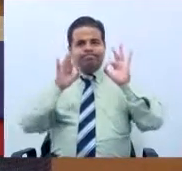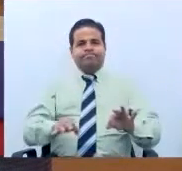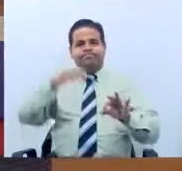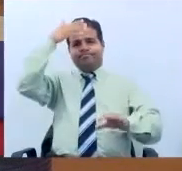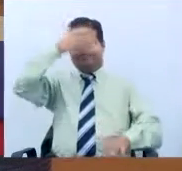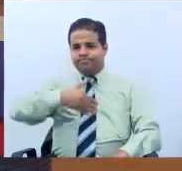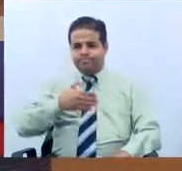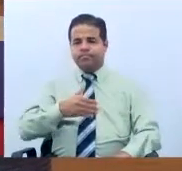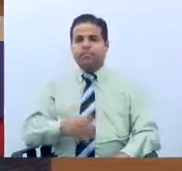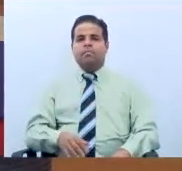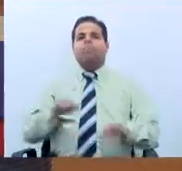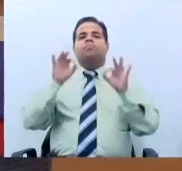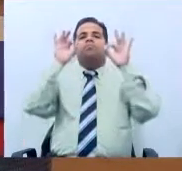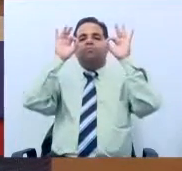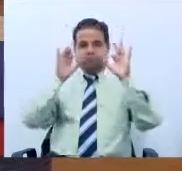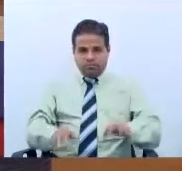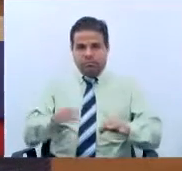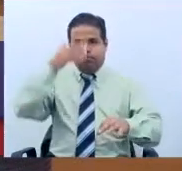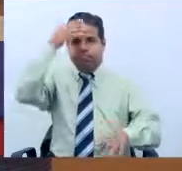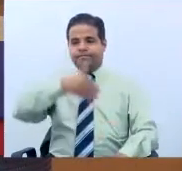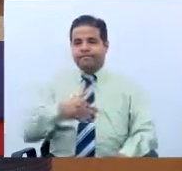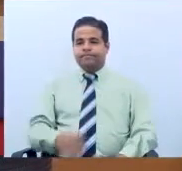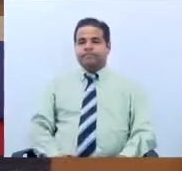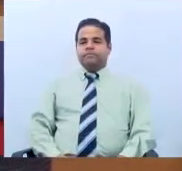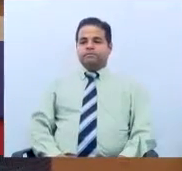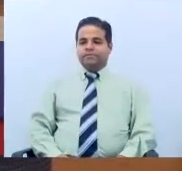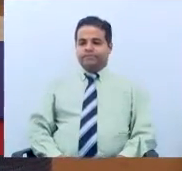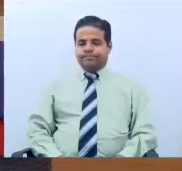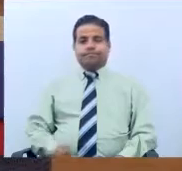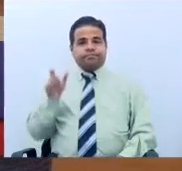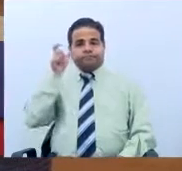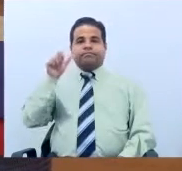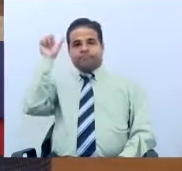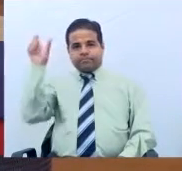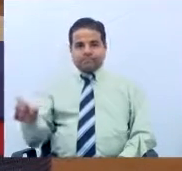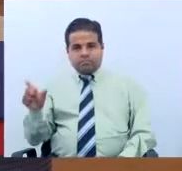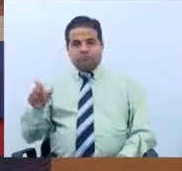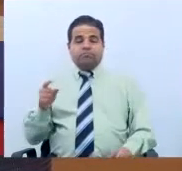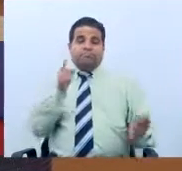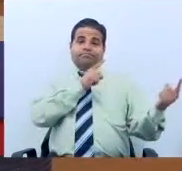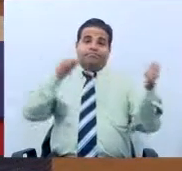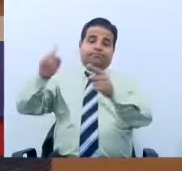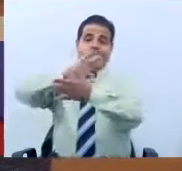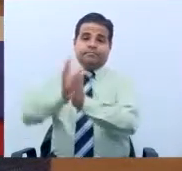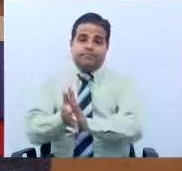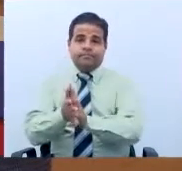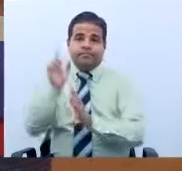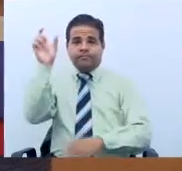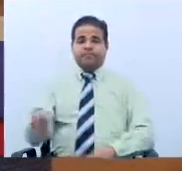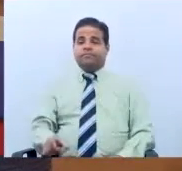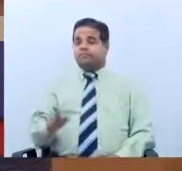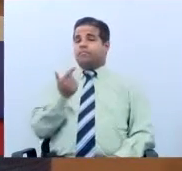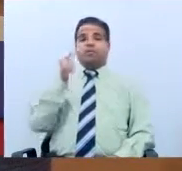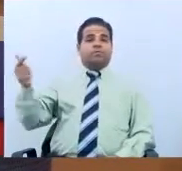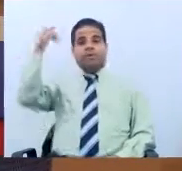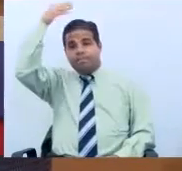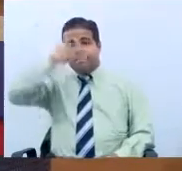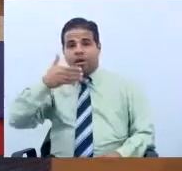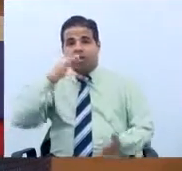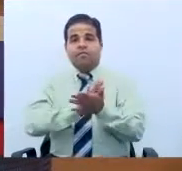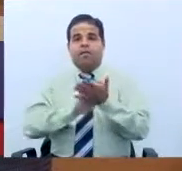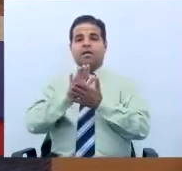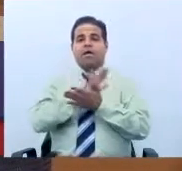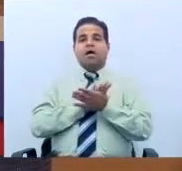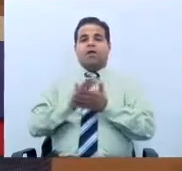comprovadamente honesta. Comprovadamente honesta e foi derrubada sem nenhuma prova